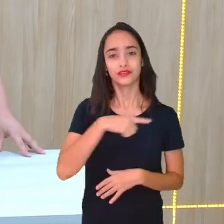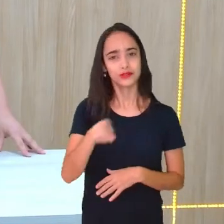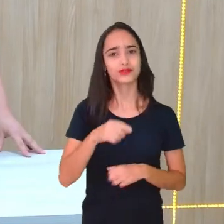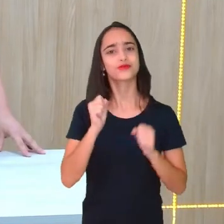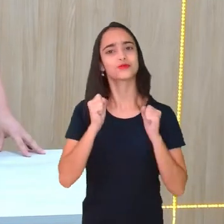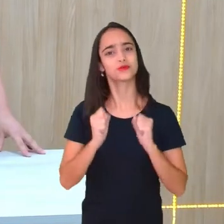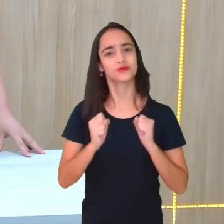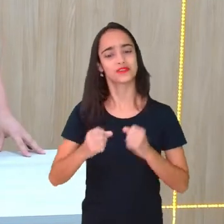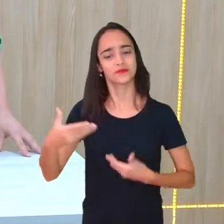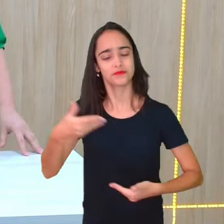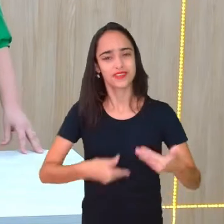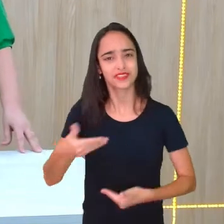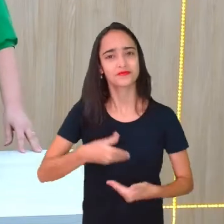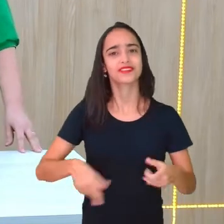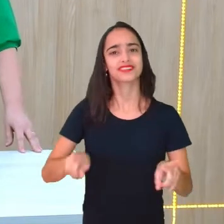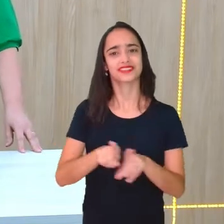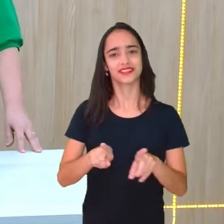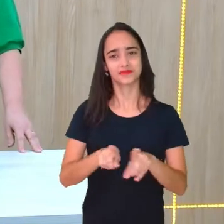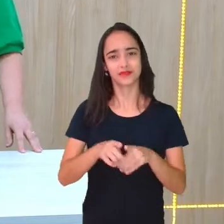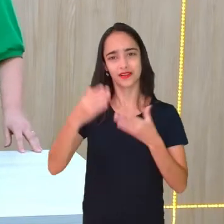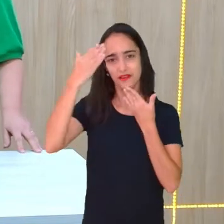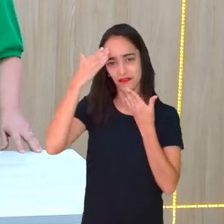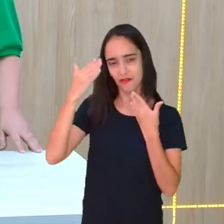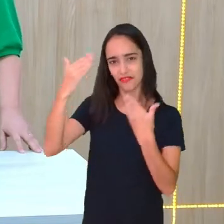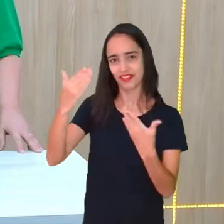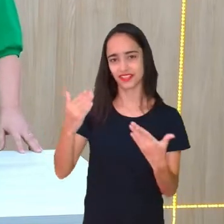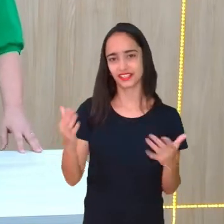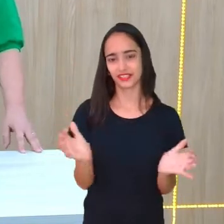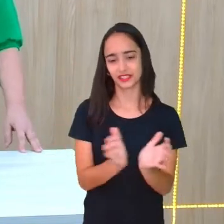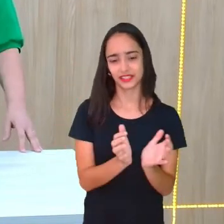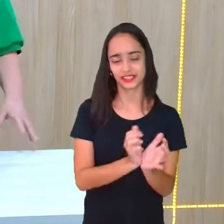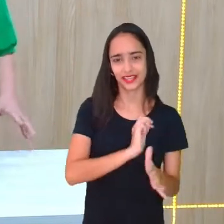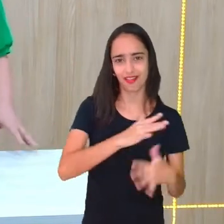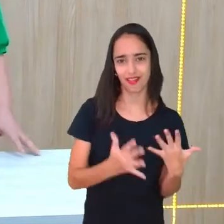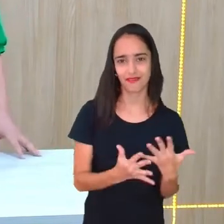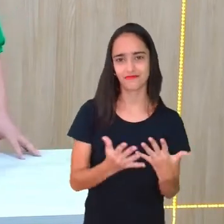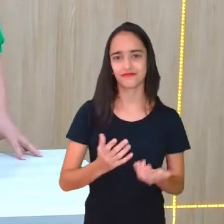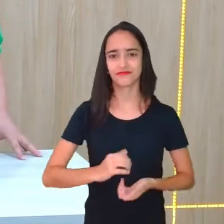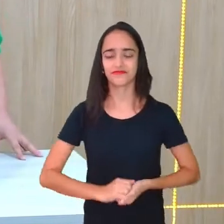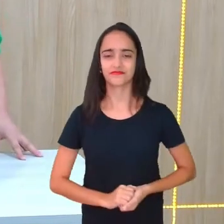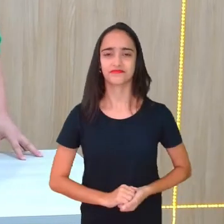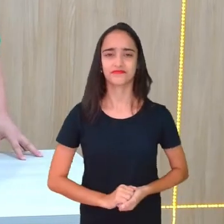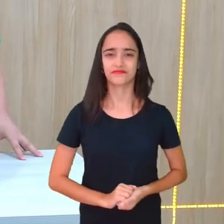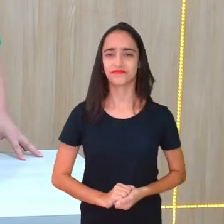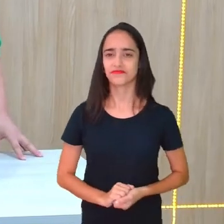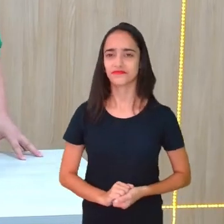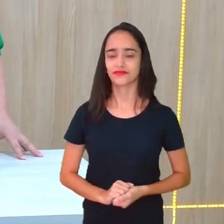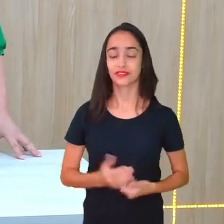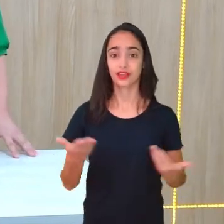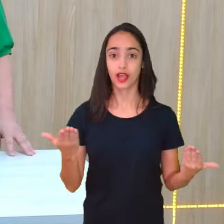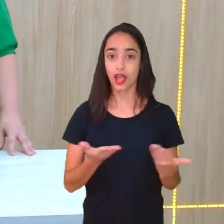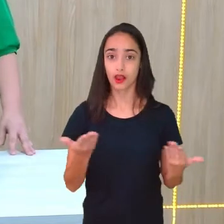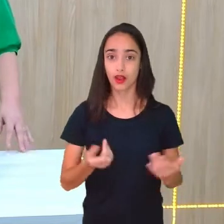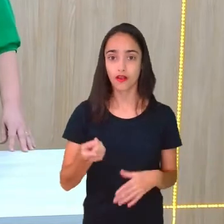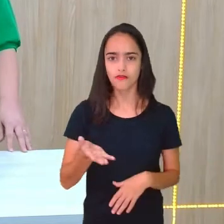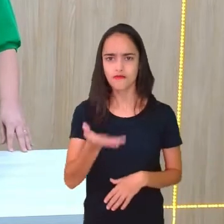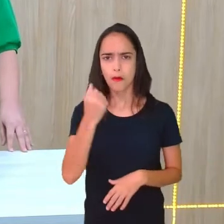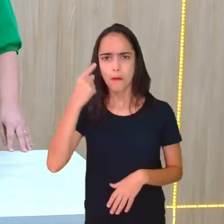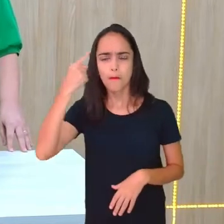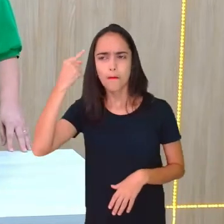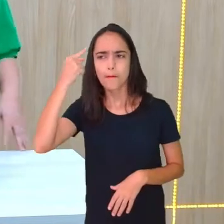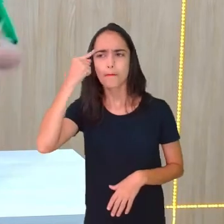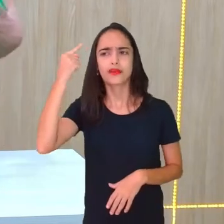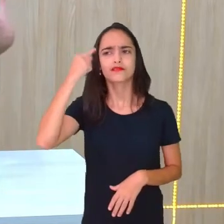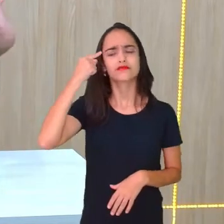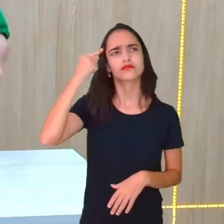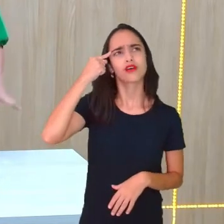interagir. Muito obrigada, turma. Bem, agora vamos pensar e fazer.